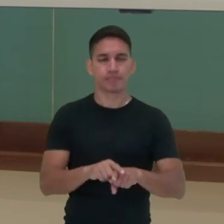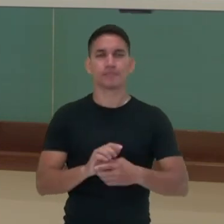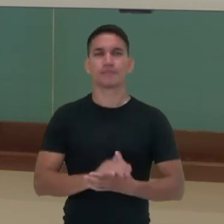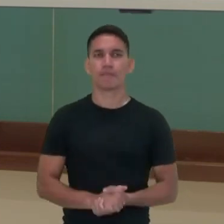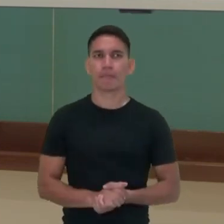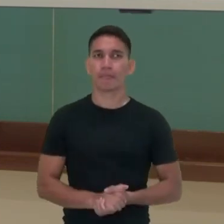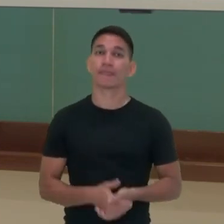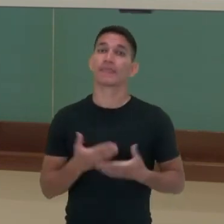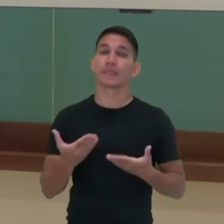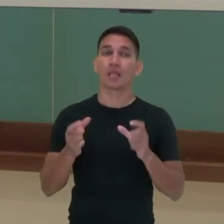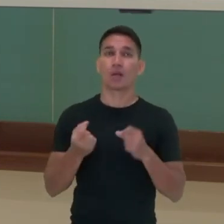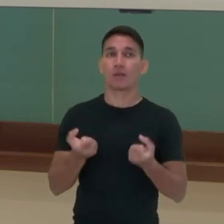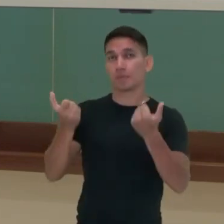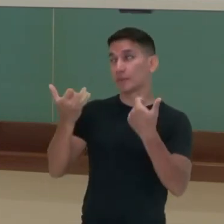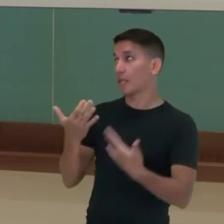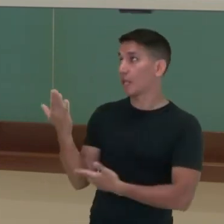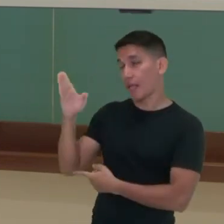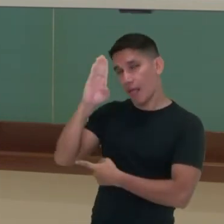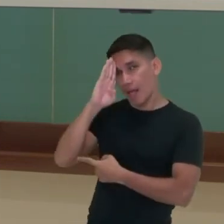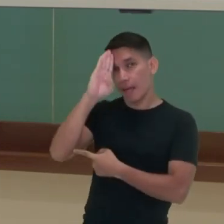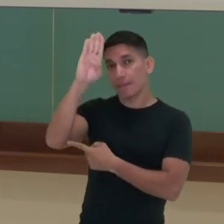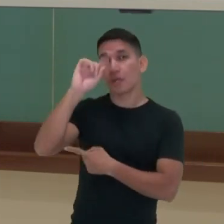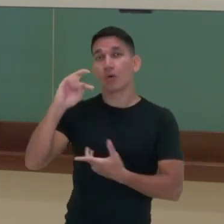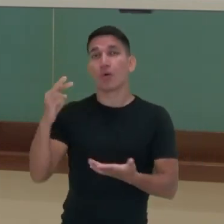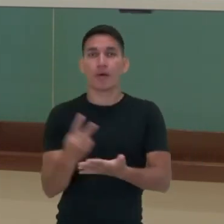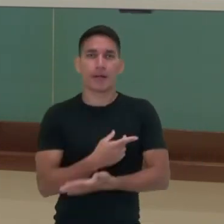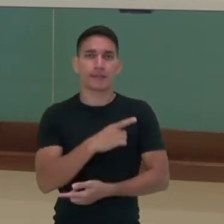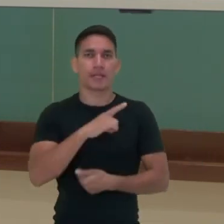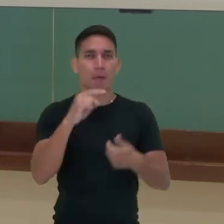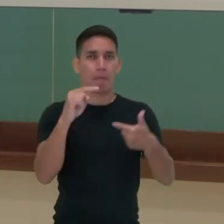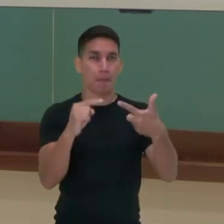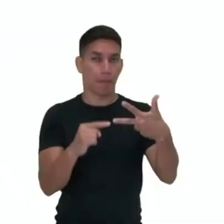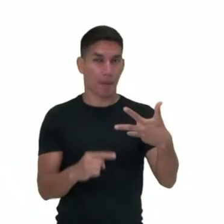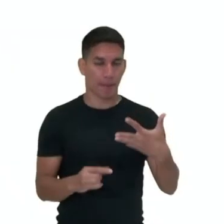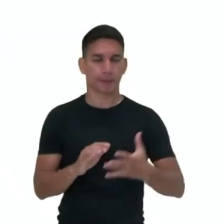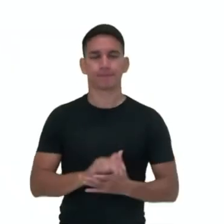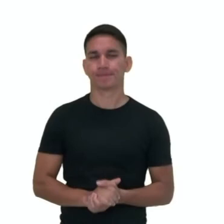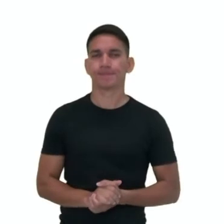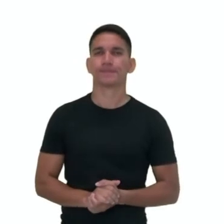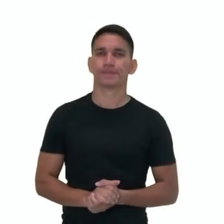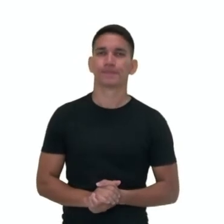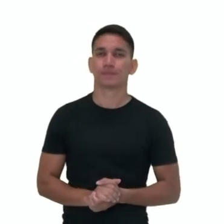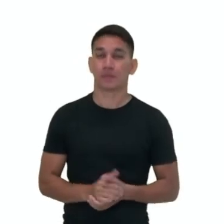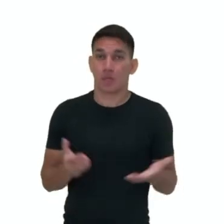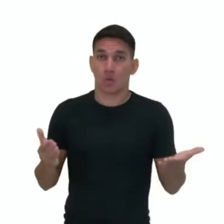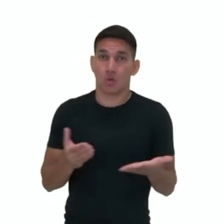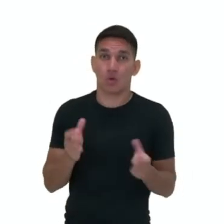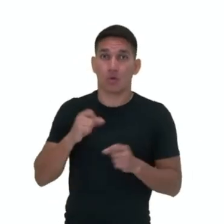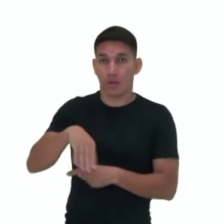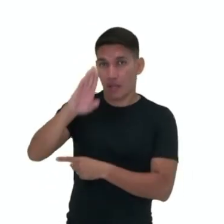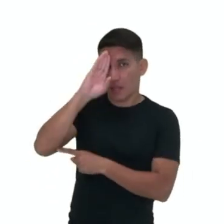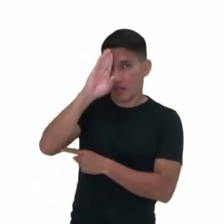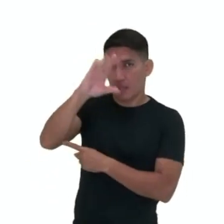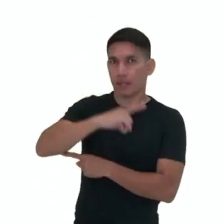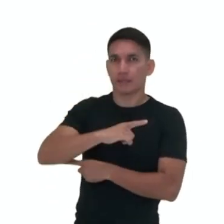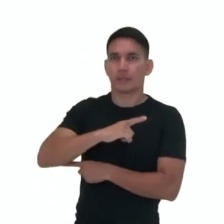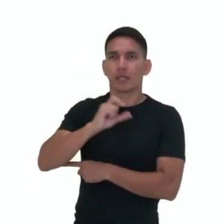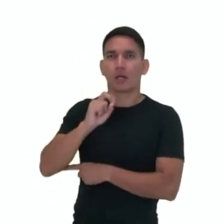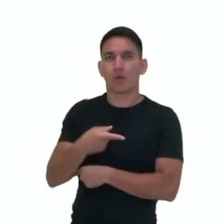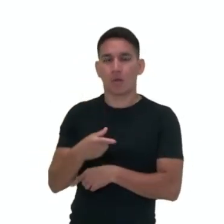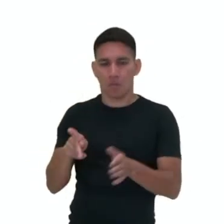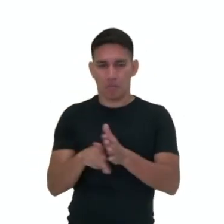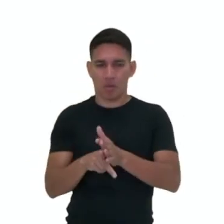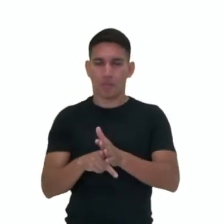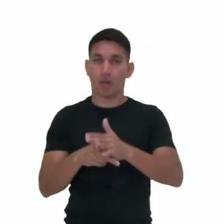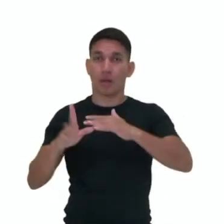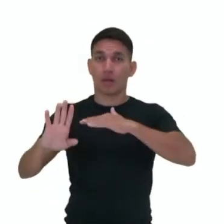bem. Então, vamos falar aqui sobre as principais, né? Os principais motivos ainda. Olha só. Na atualidade, as principais levas de